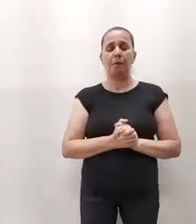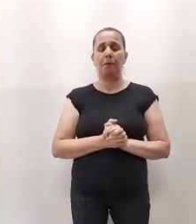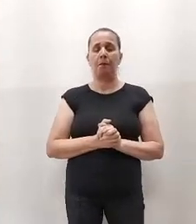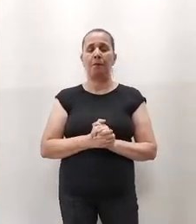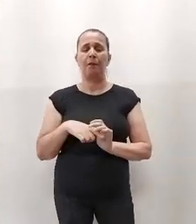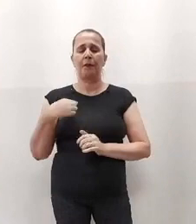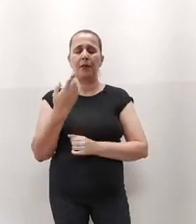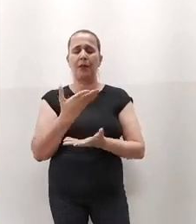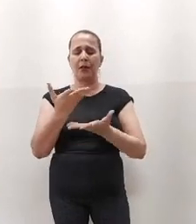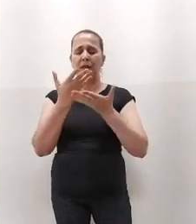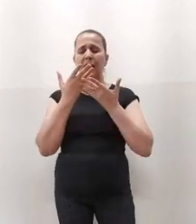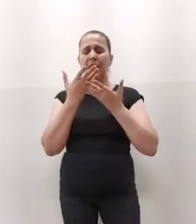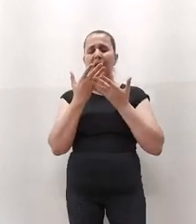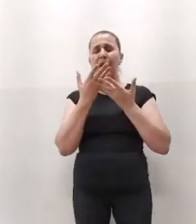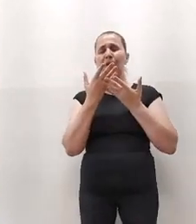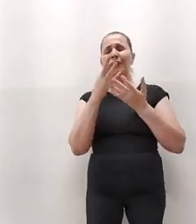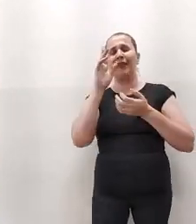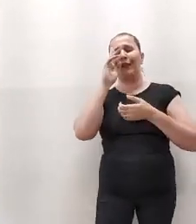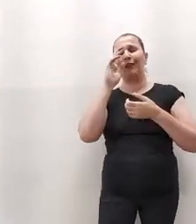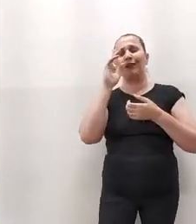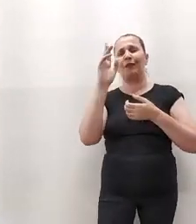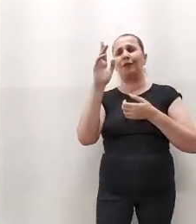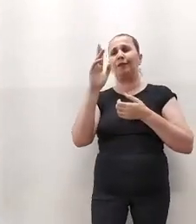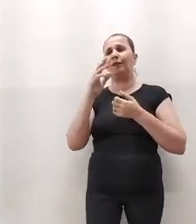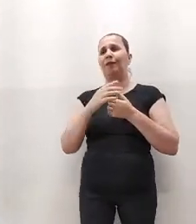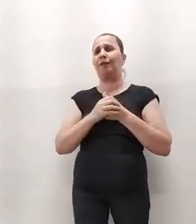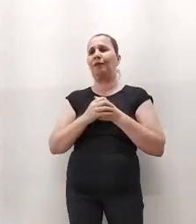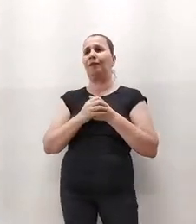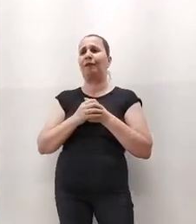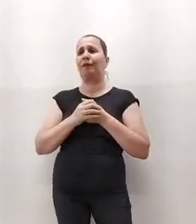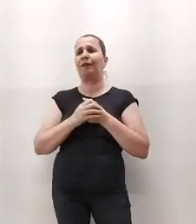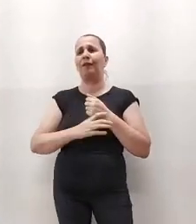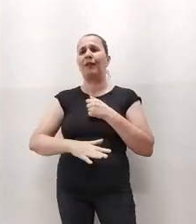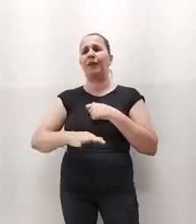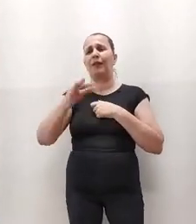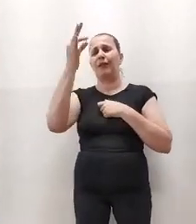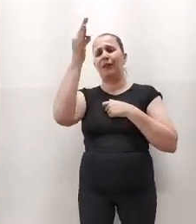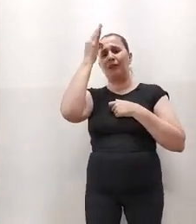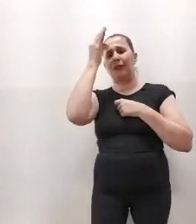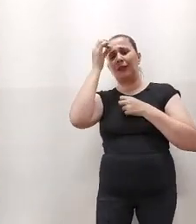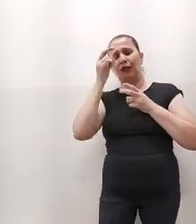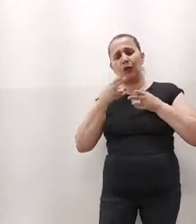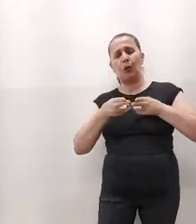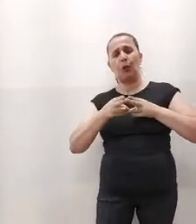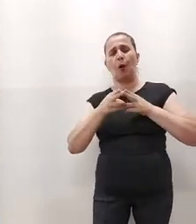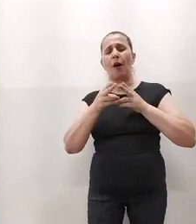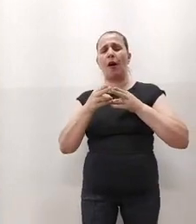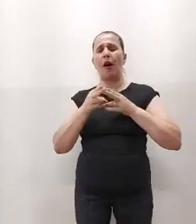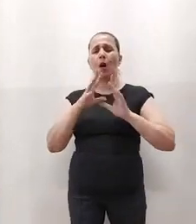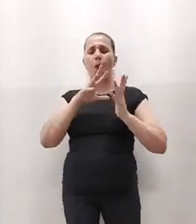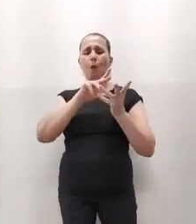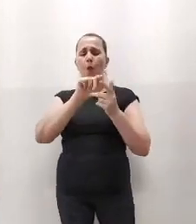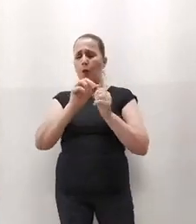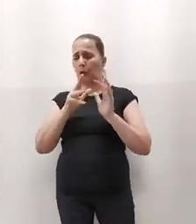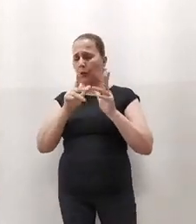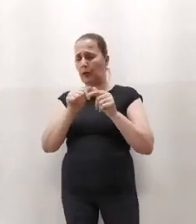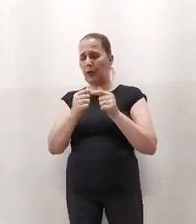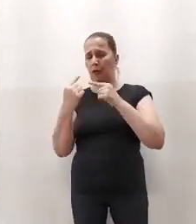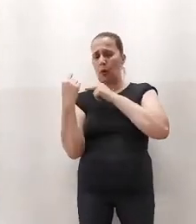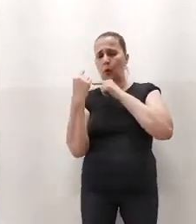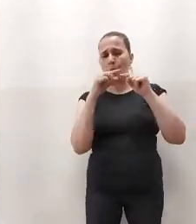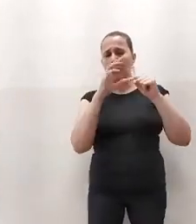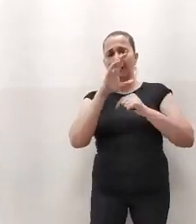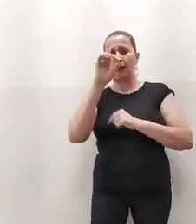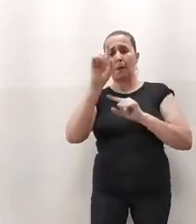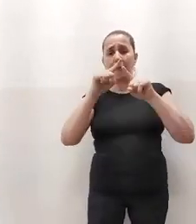Nós queremos ser, ó Deus, ter o mesmo espírito de Noé. O mundo todo estava contra Deus,